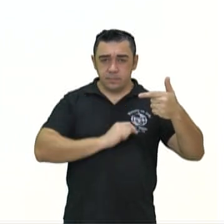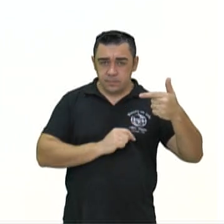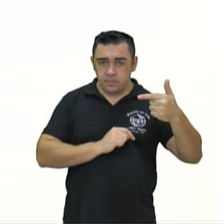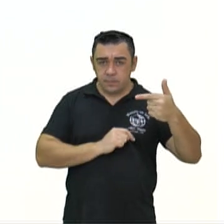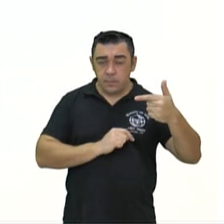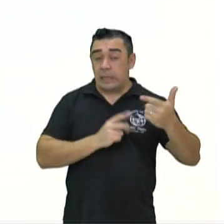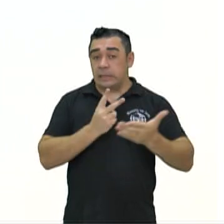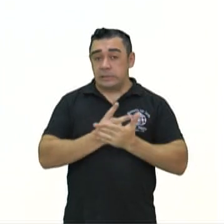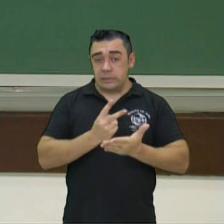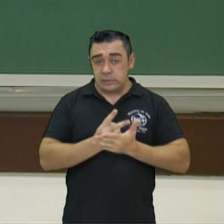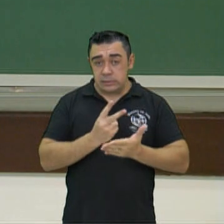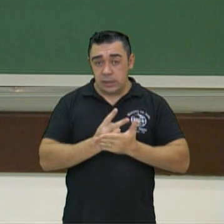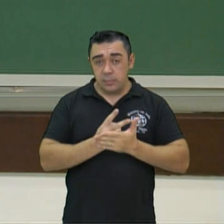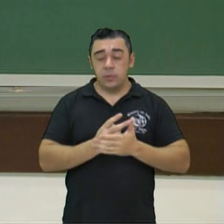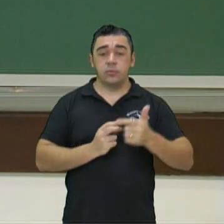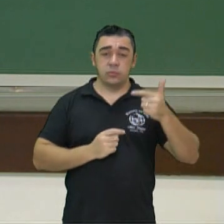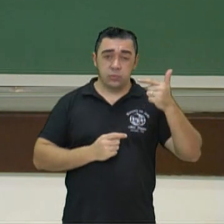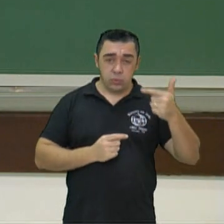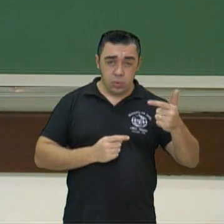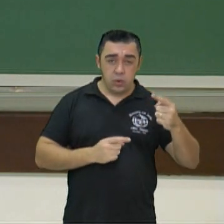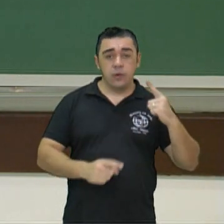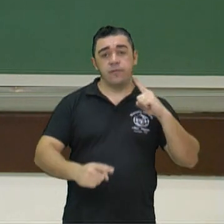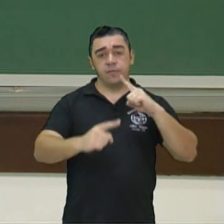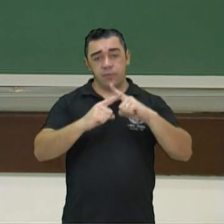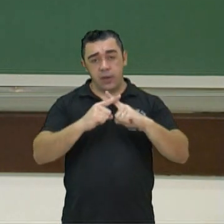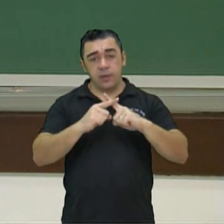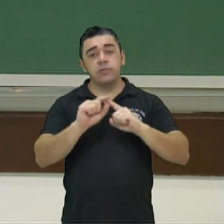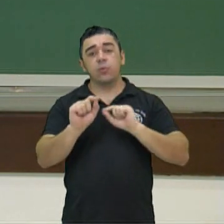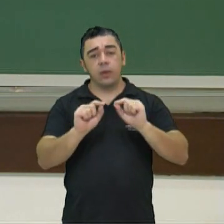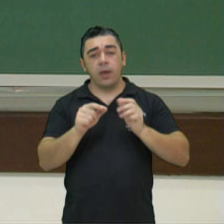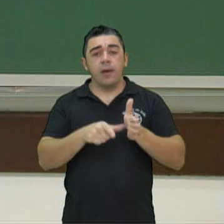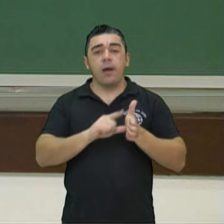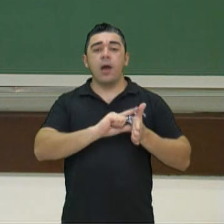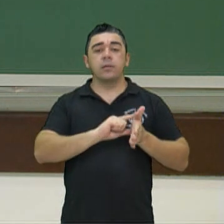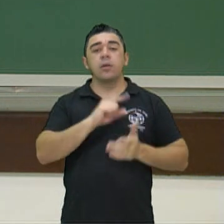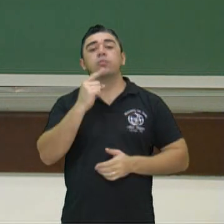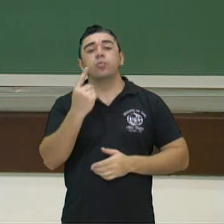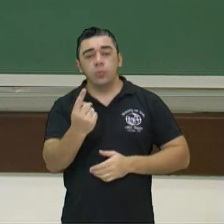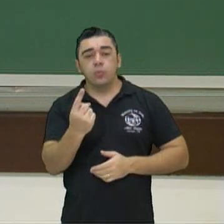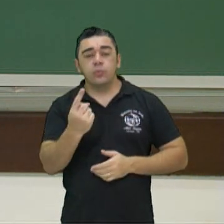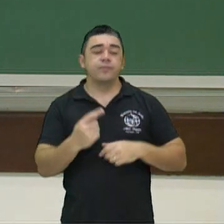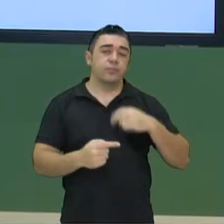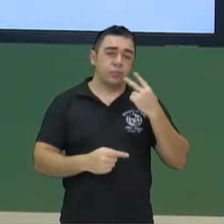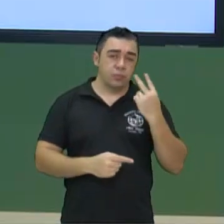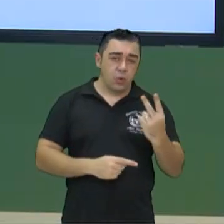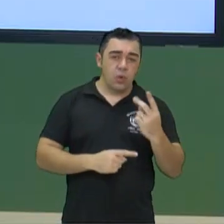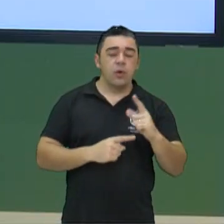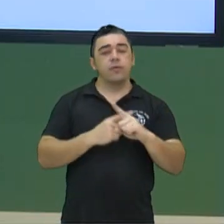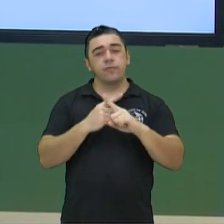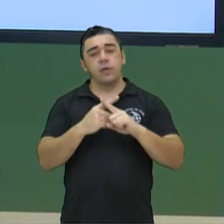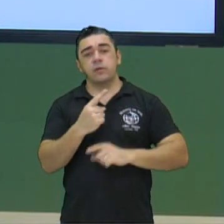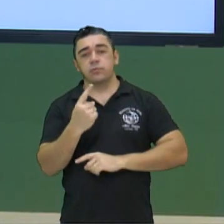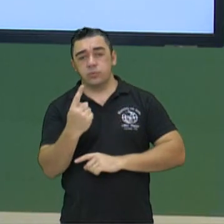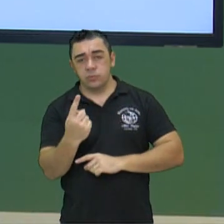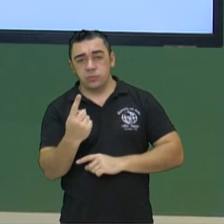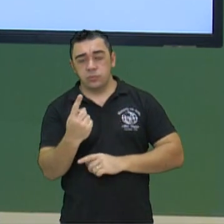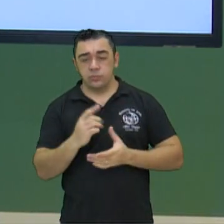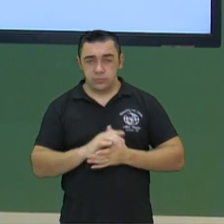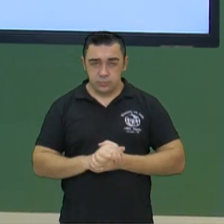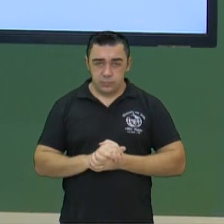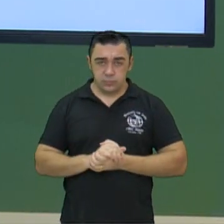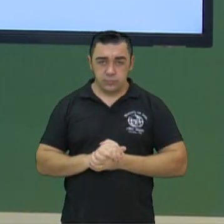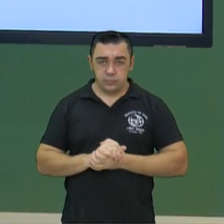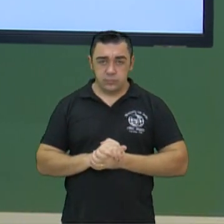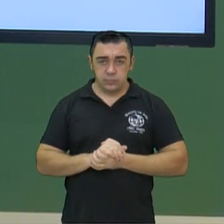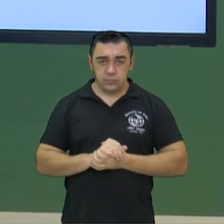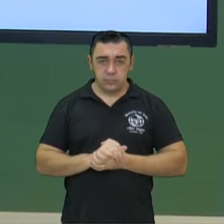vou fazer o seu antecessor até chegar ao número 1. Então, qual que é o fatorial de 2? É